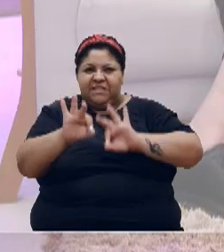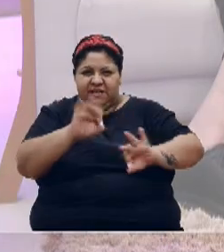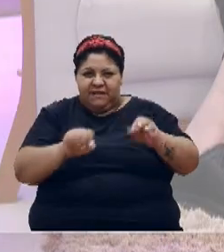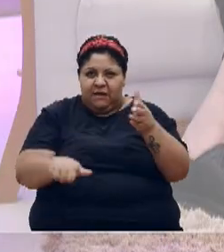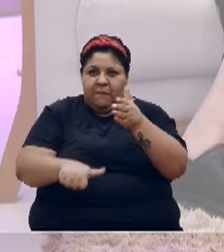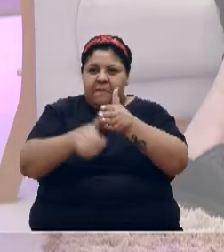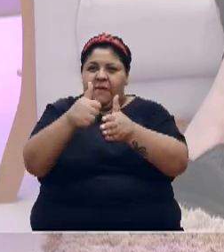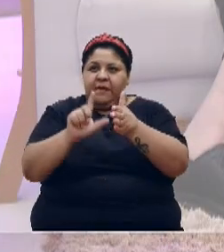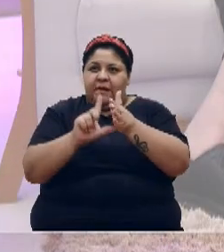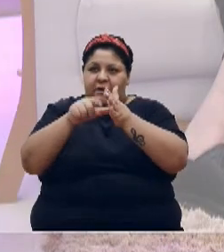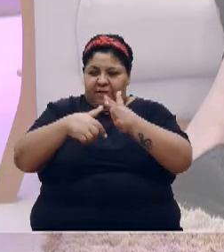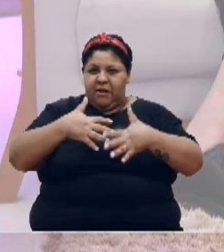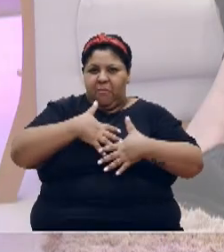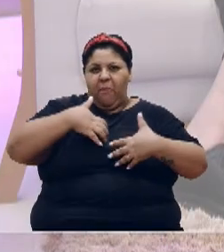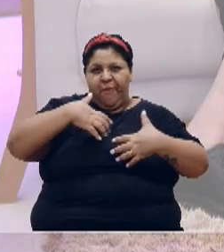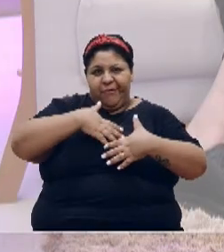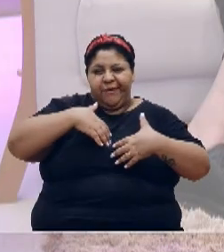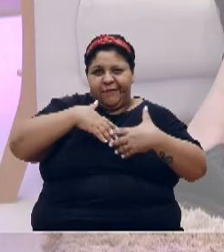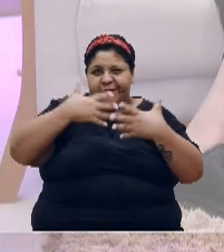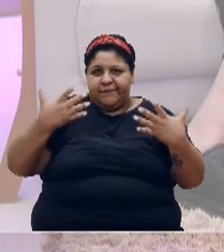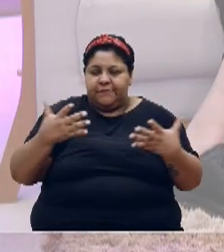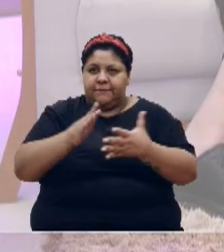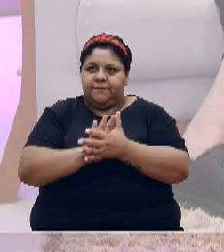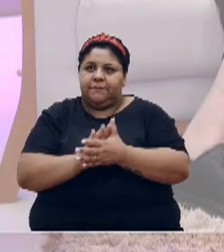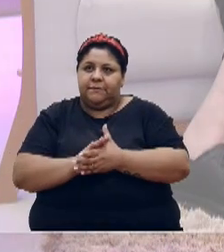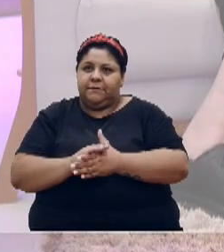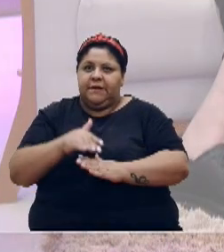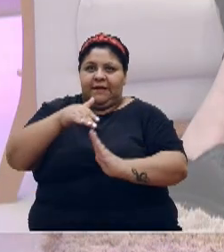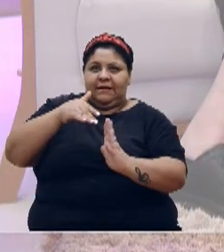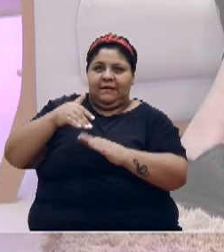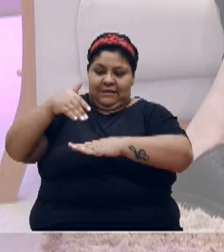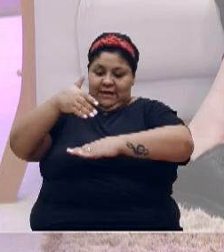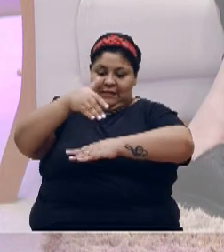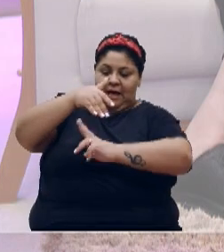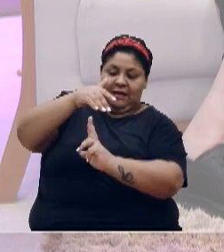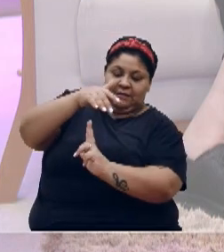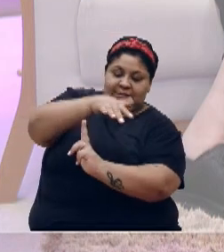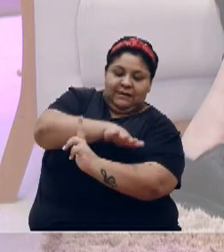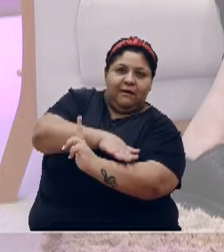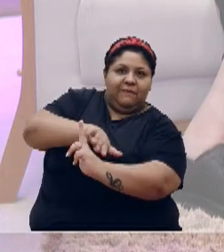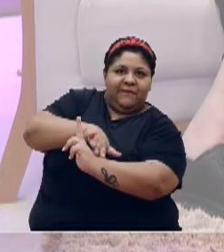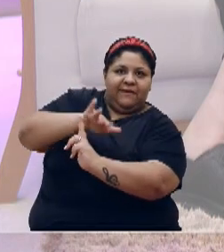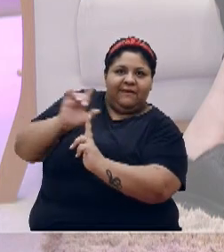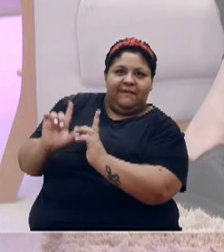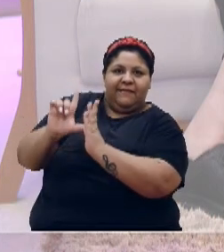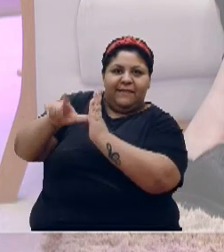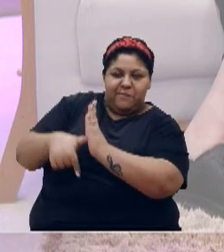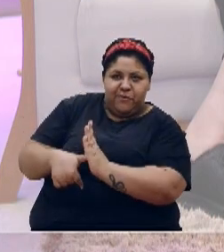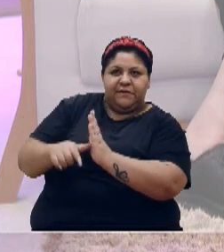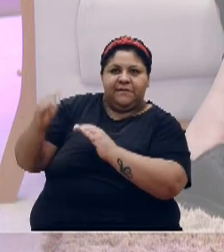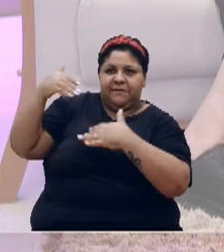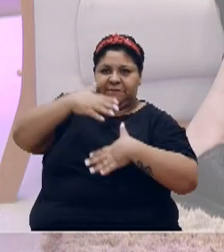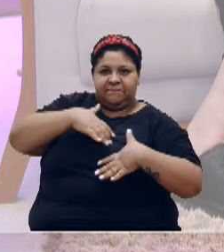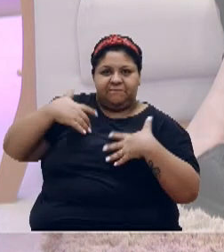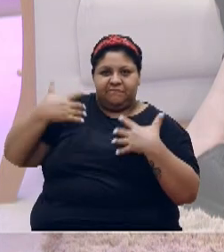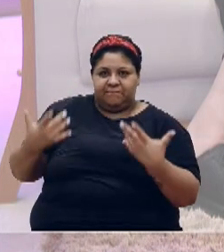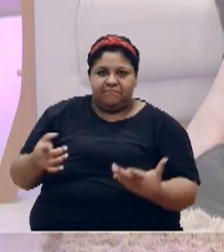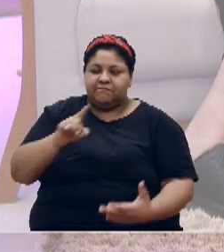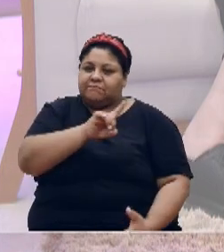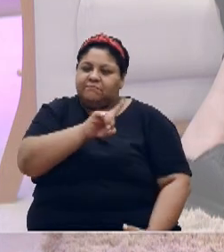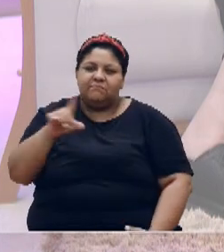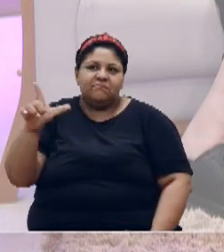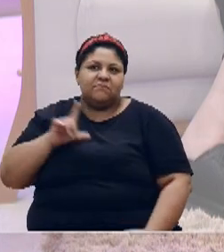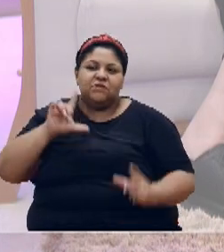Que faz cada coisa. Isso, então eu acho que é isso, assim, é cobrança o tempo inteiro e não há espaço